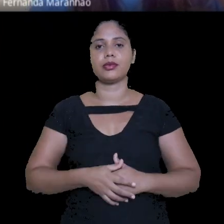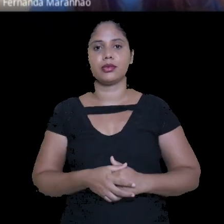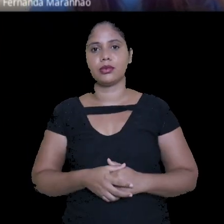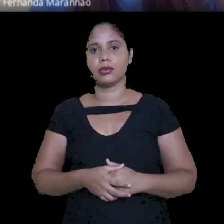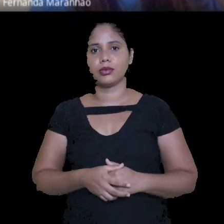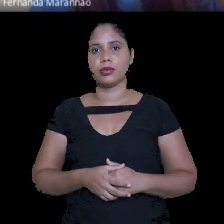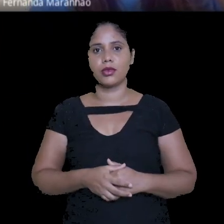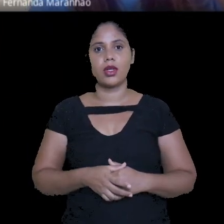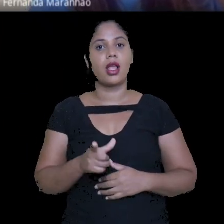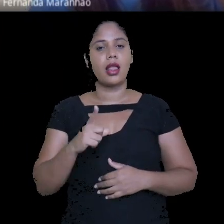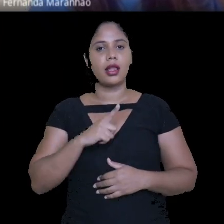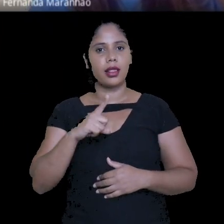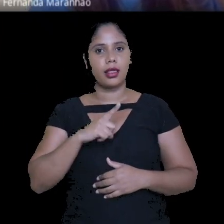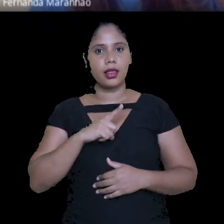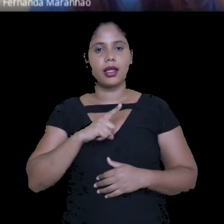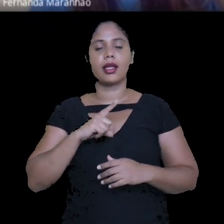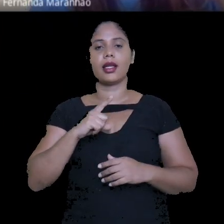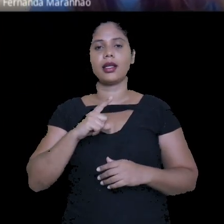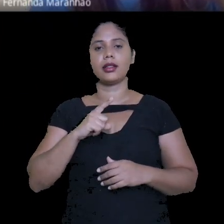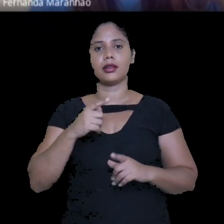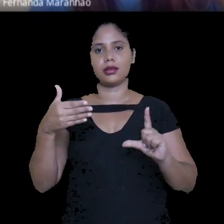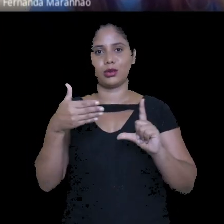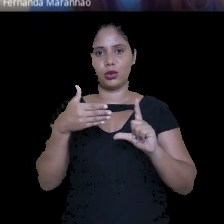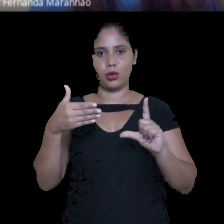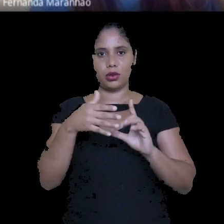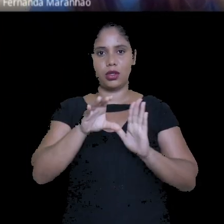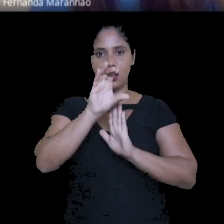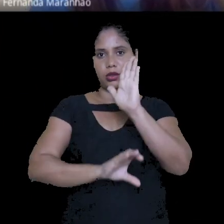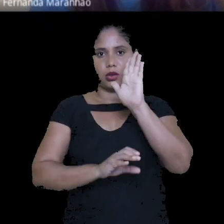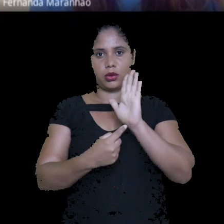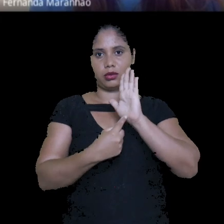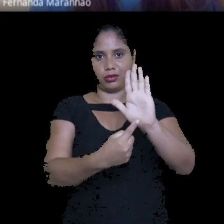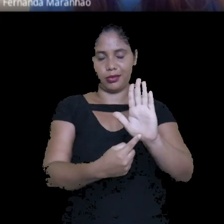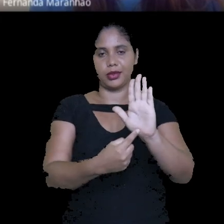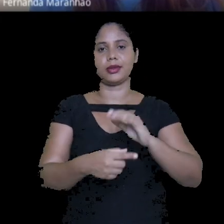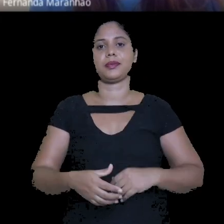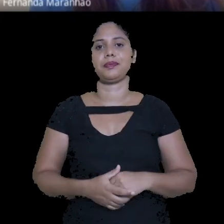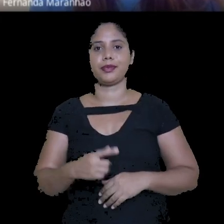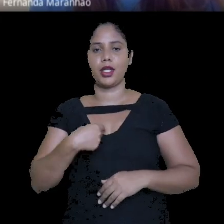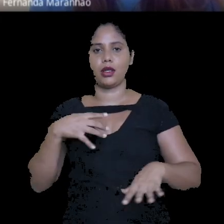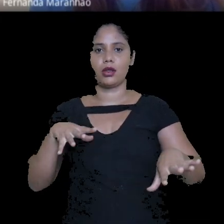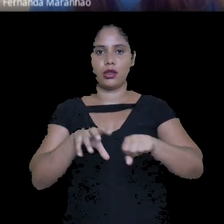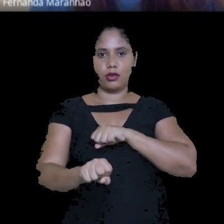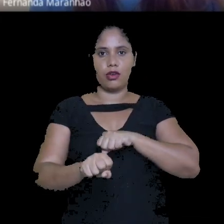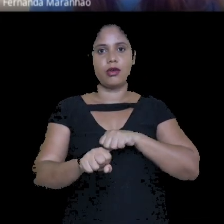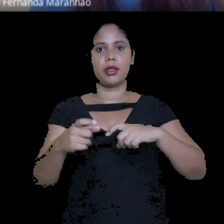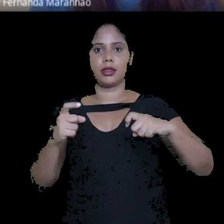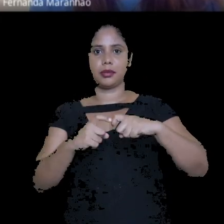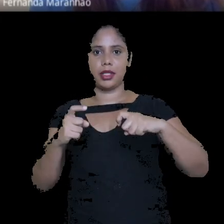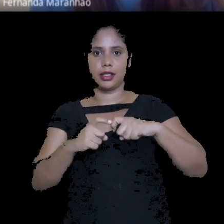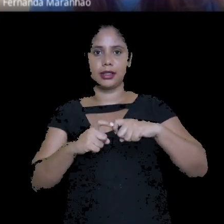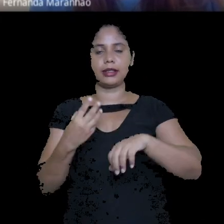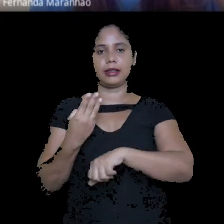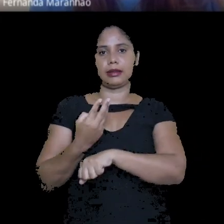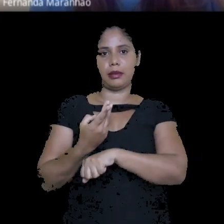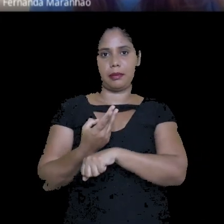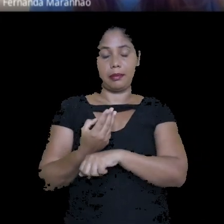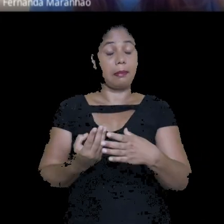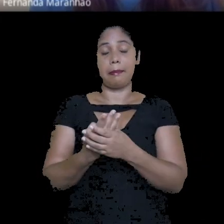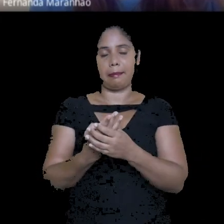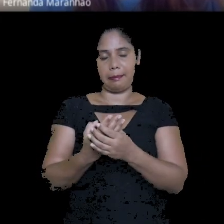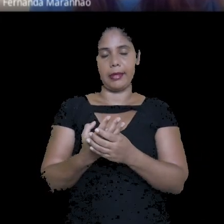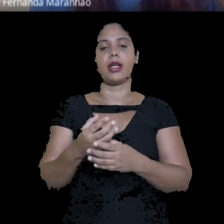apresento o meu currículo. Então, sou médica formada pela Universidade de Pernambuco, fiz residência médica em ginecologia e obstetrícia